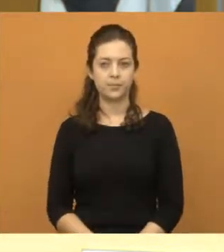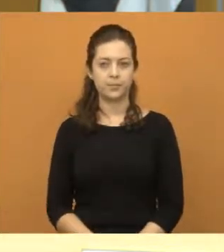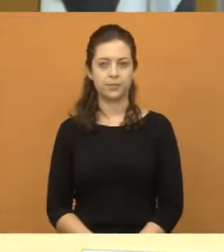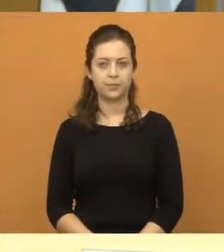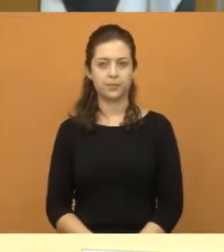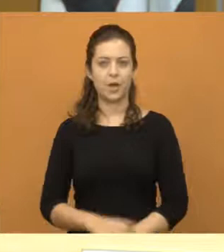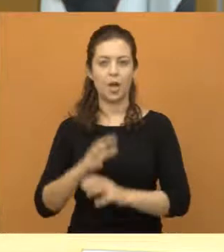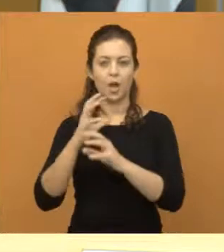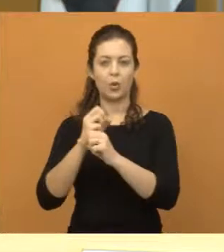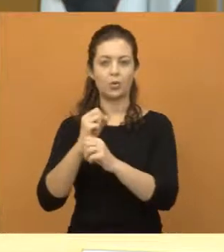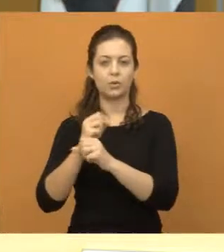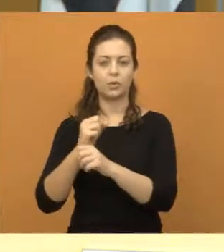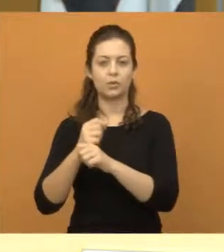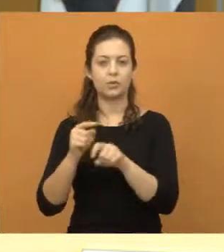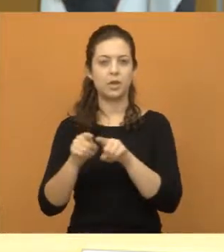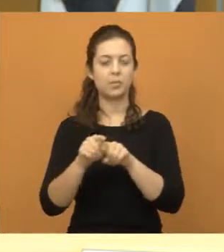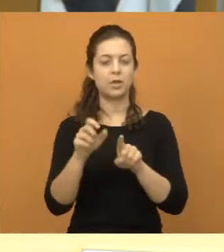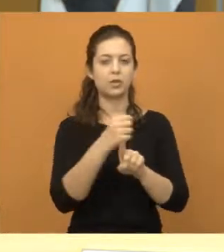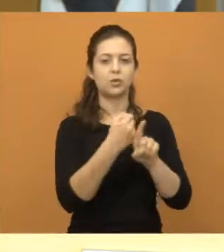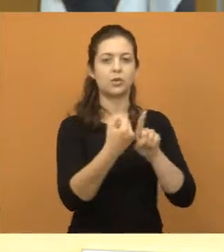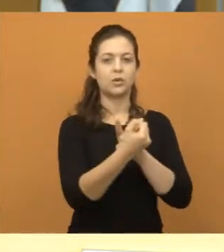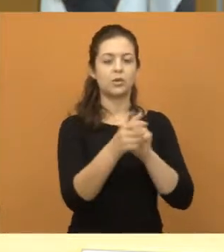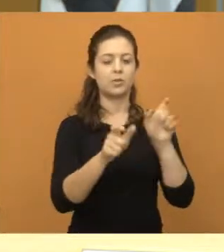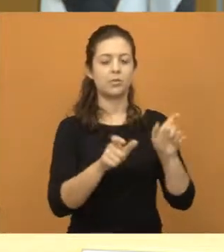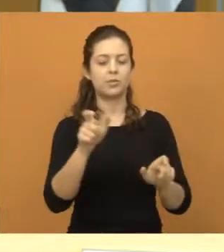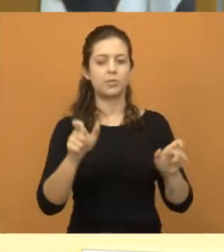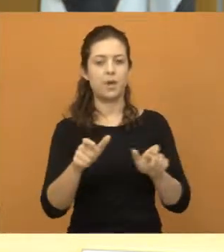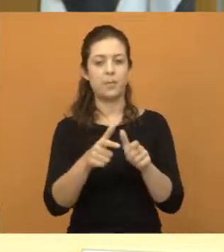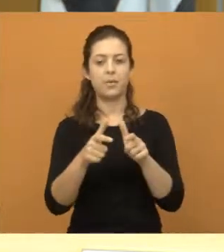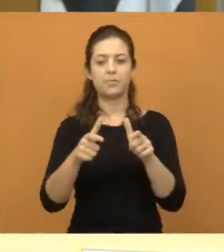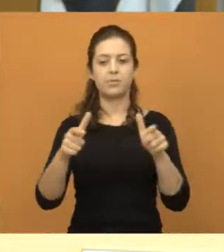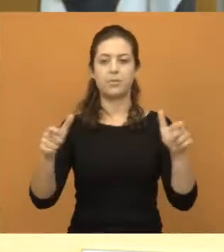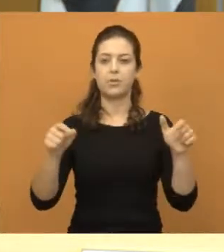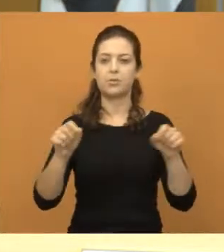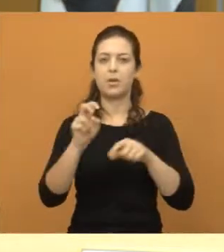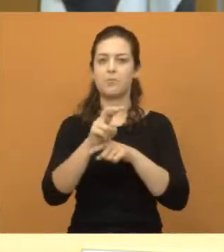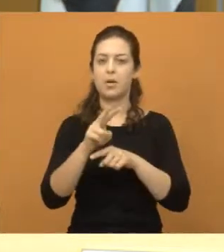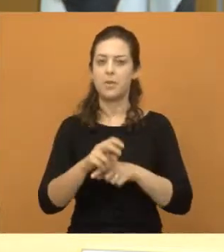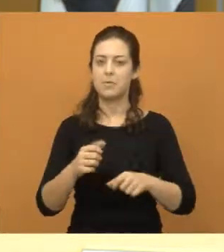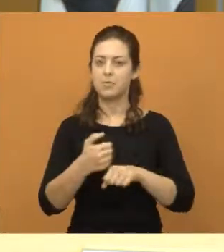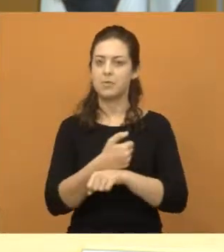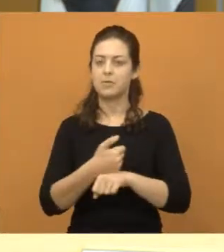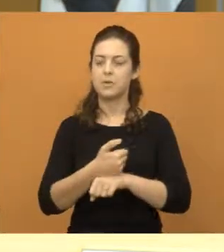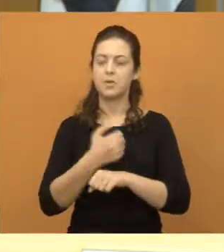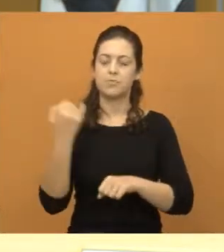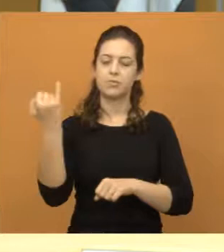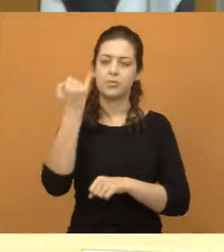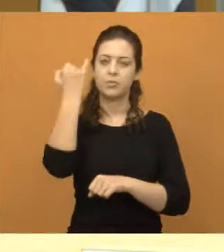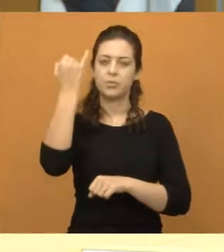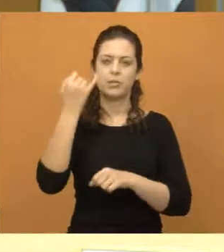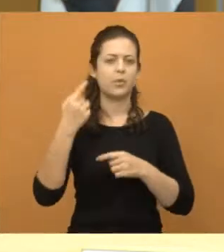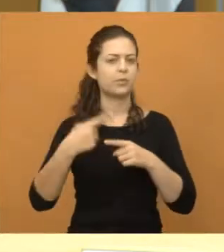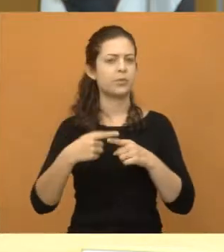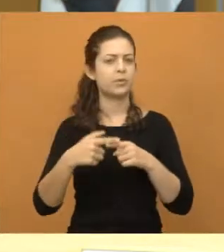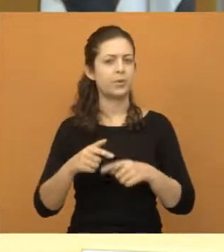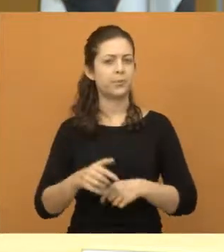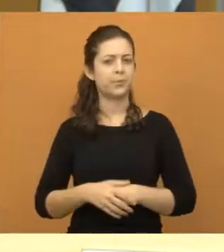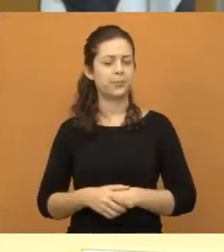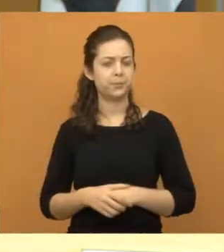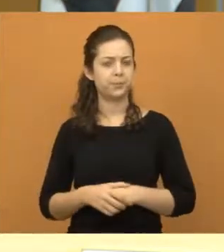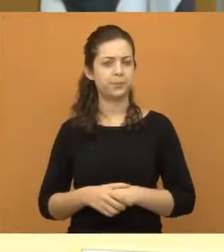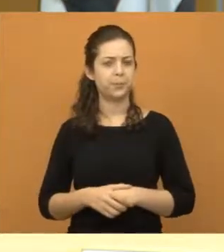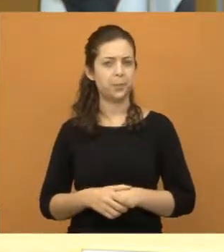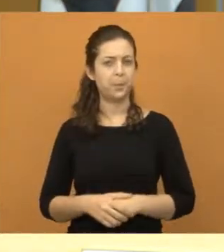ao contador e assistente social, o aumento da lotação desses importantes profissionais se justifica no fato de